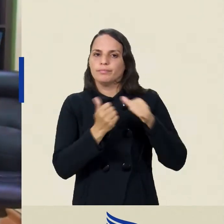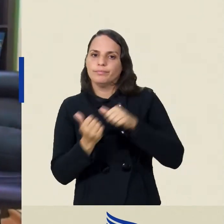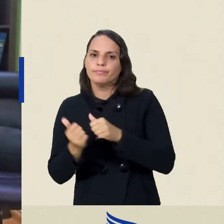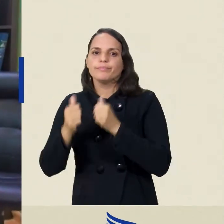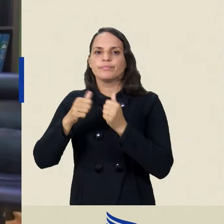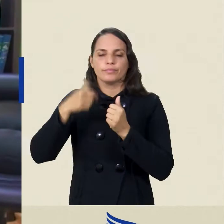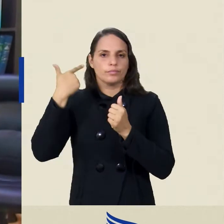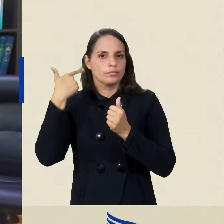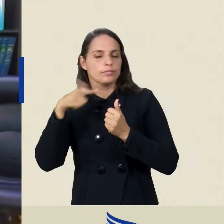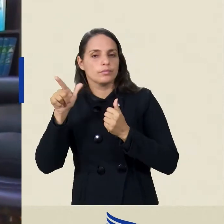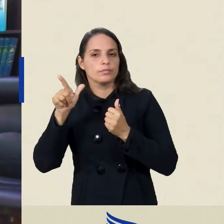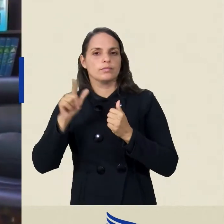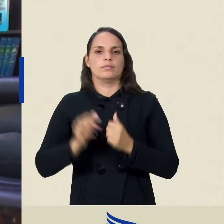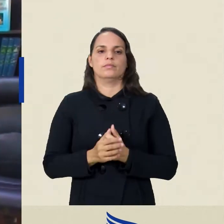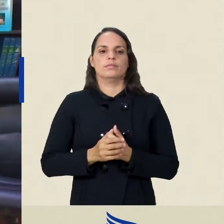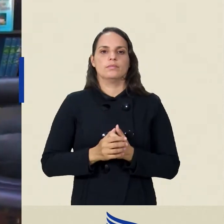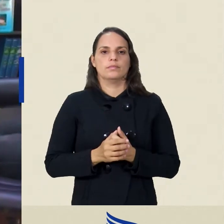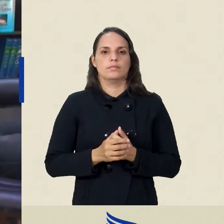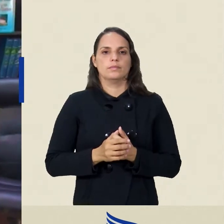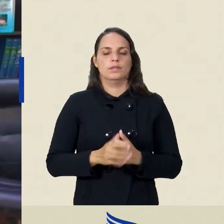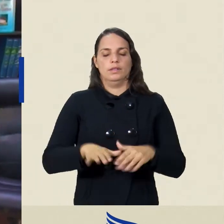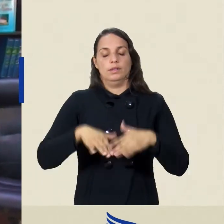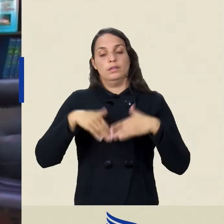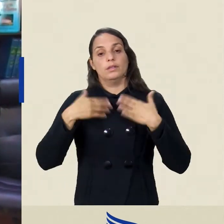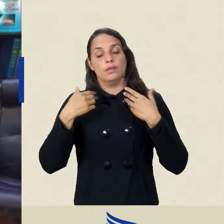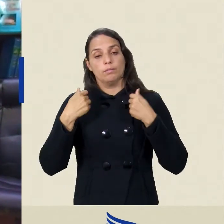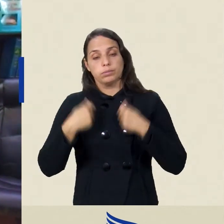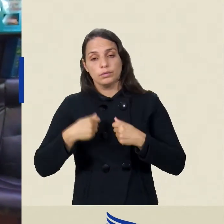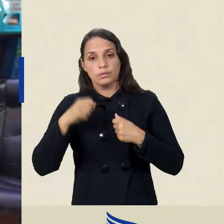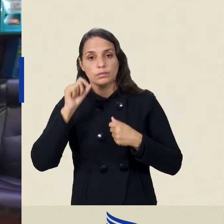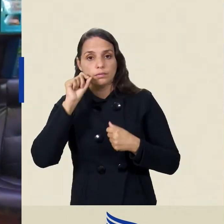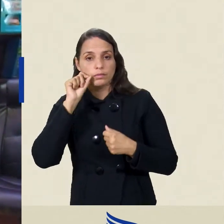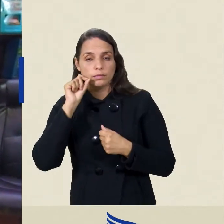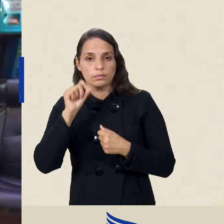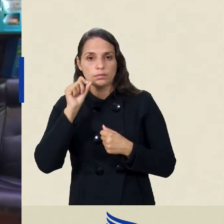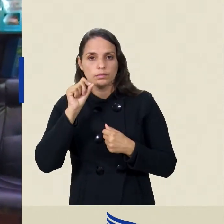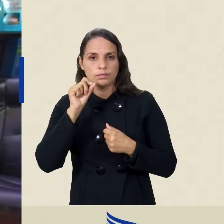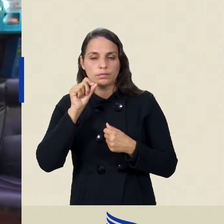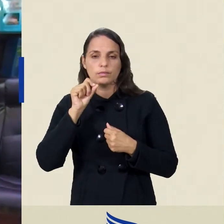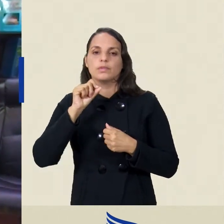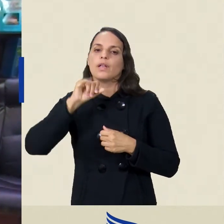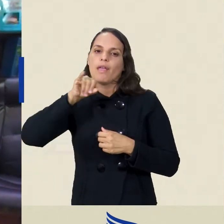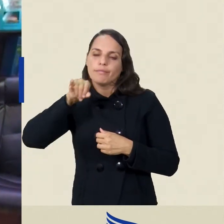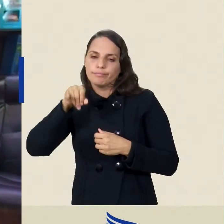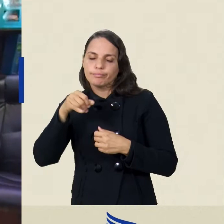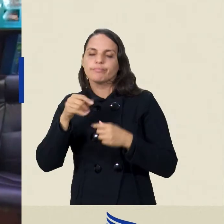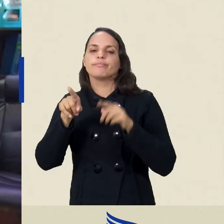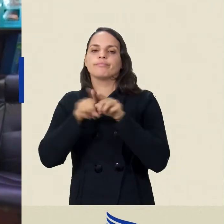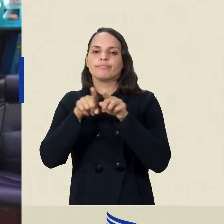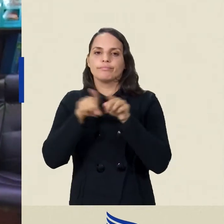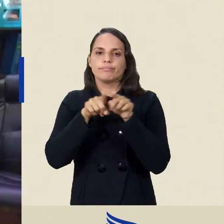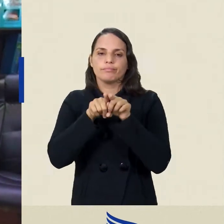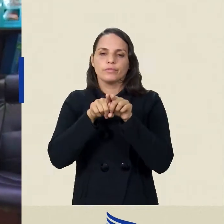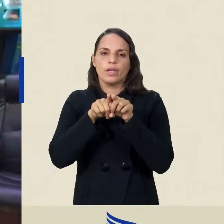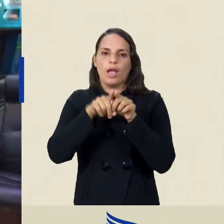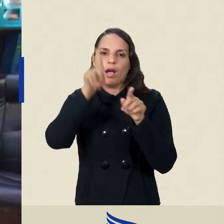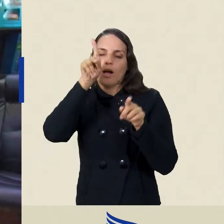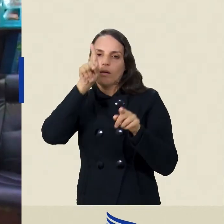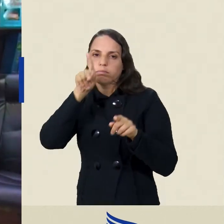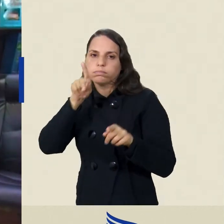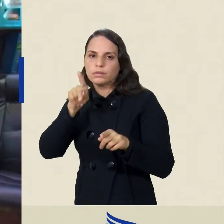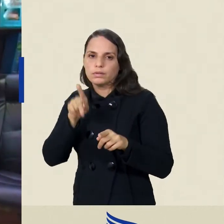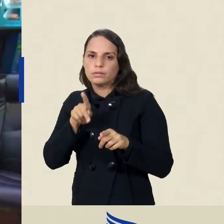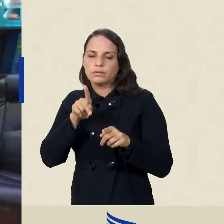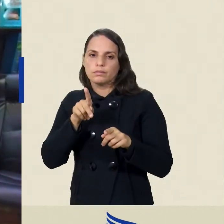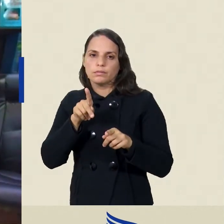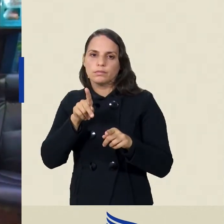novamente. É possível, e também é um privilégio, que alguém que